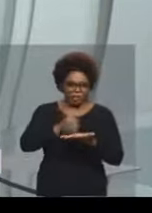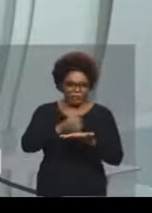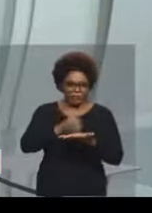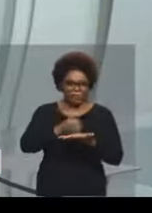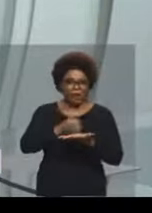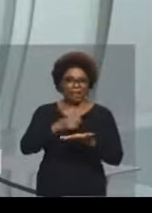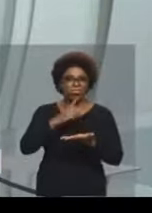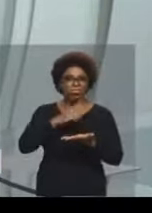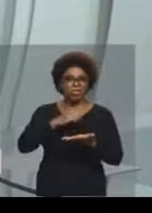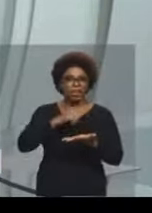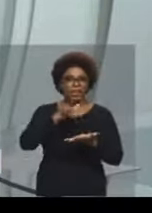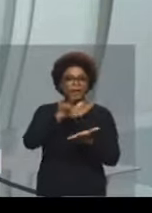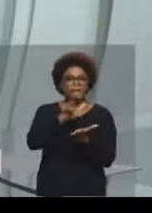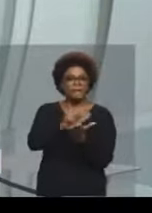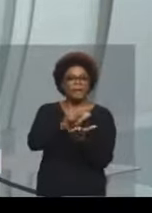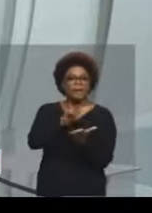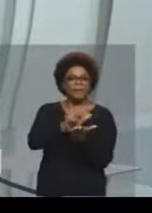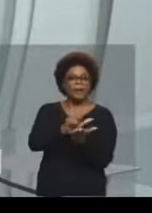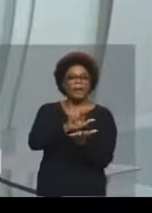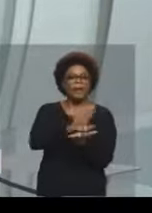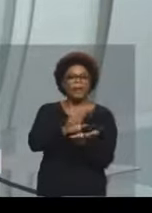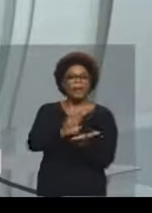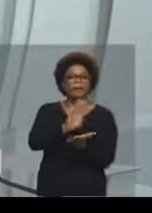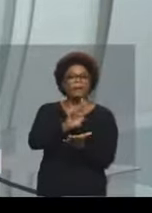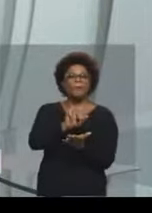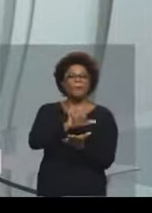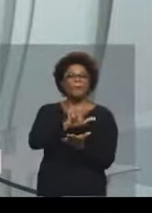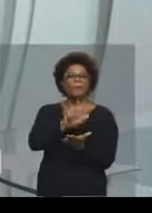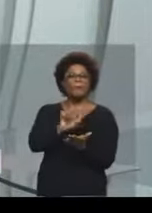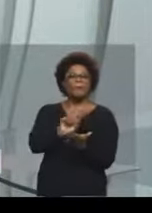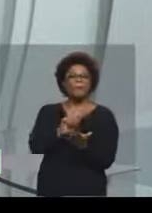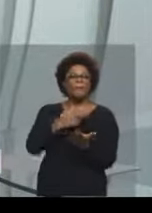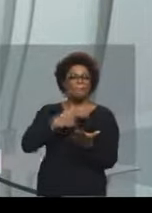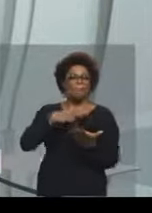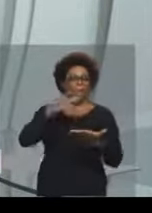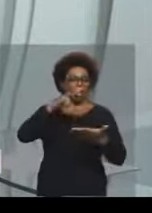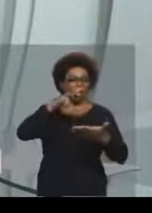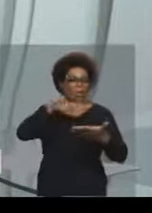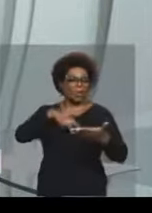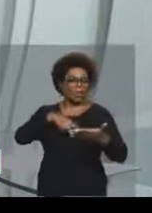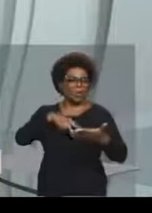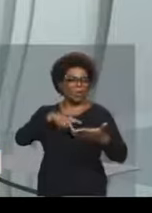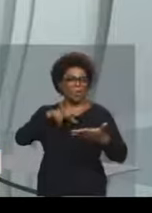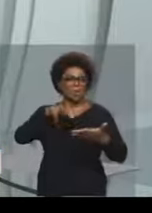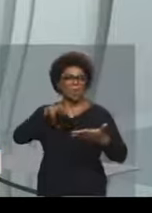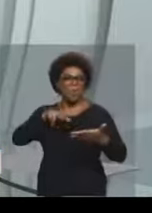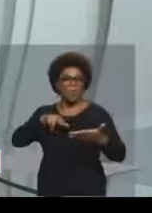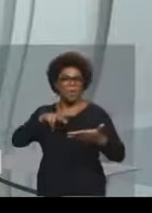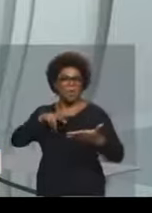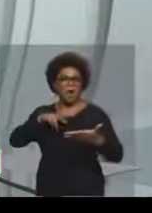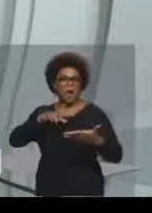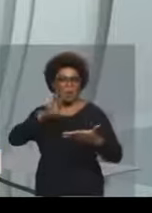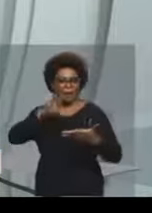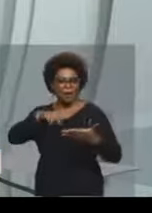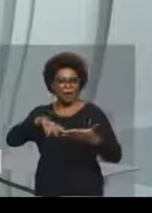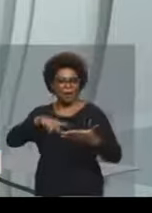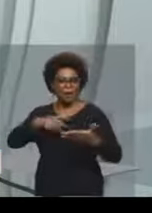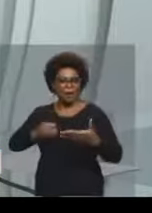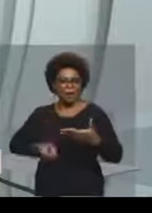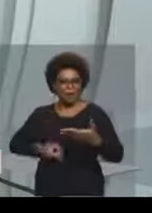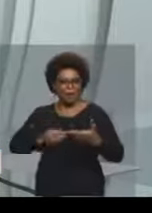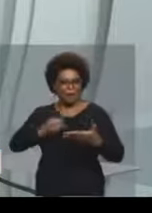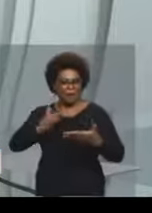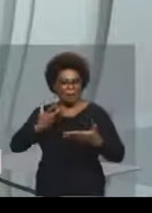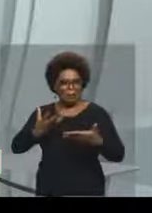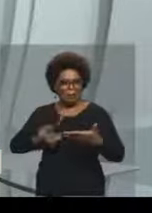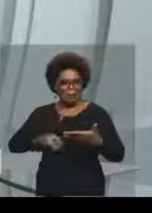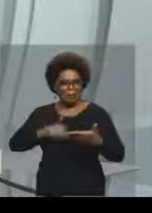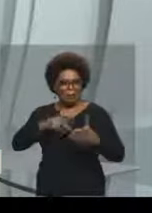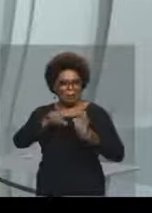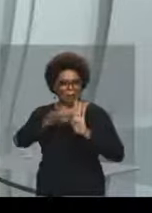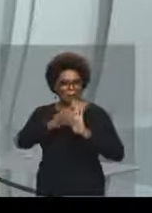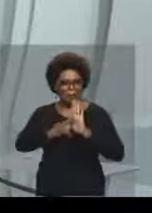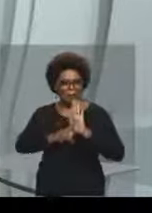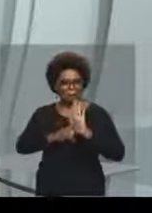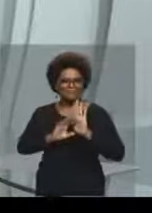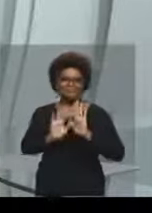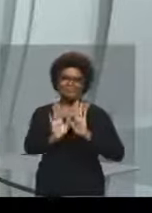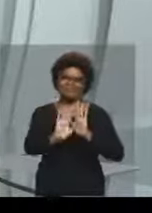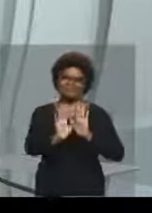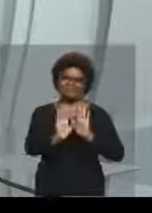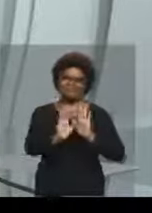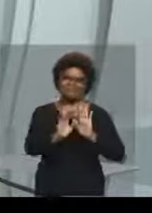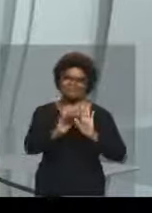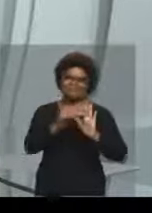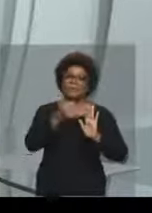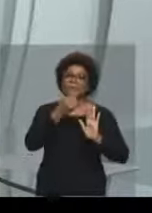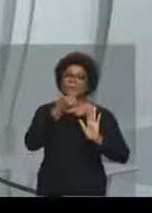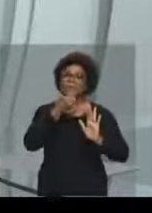vou ler um meme da mesma maneira que eu leio uma notícia. Então, até faz